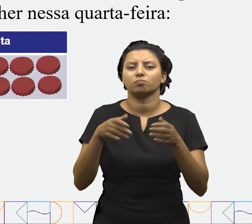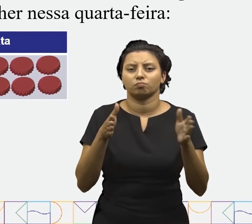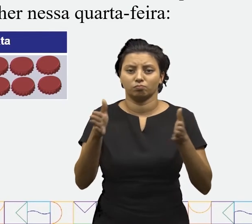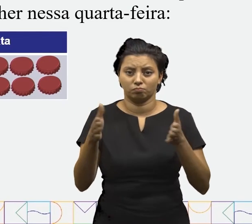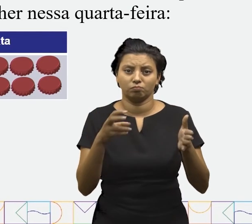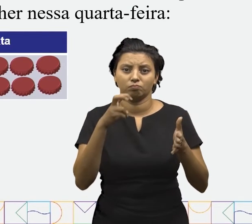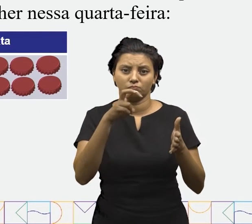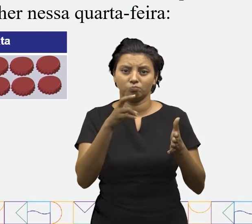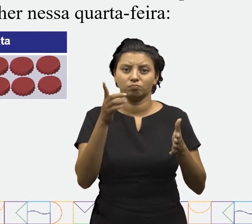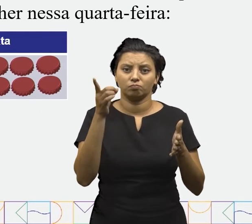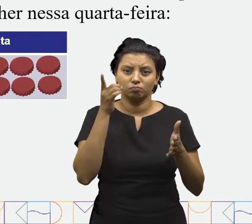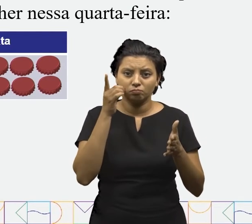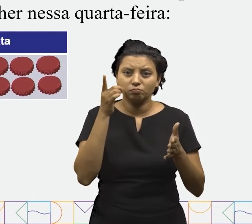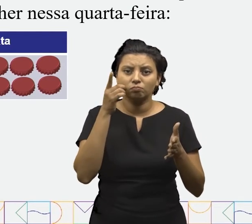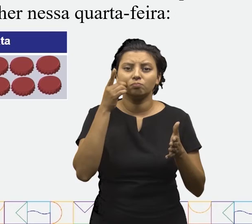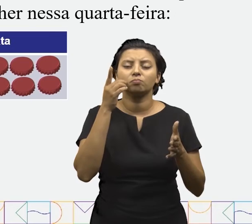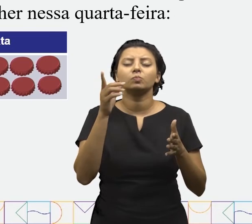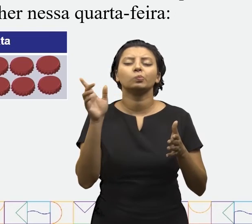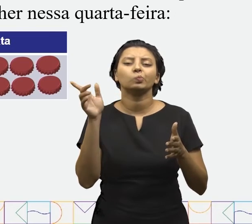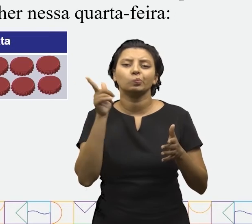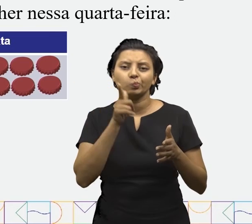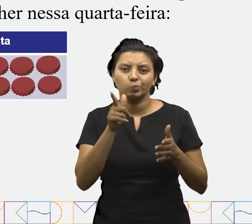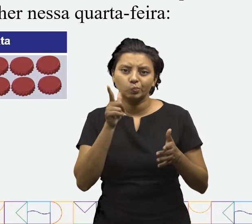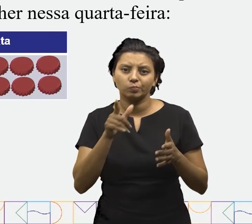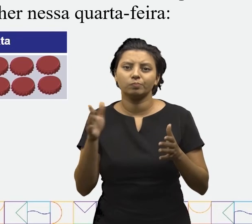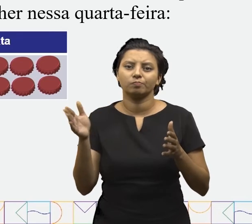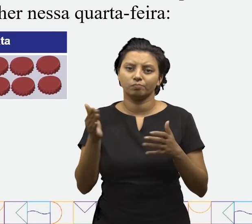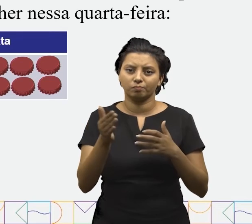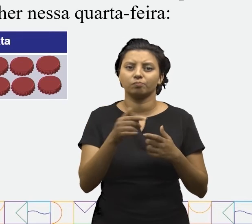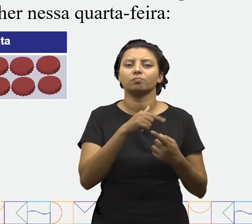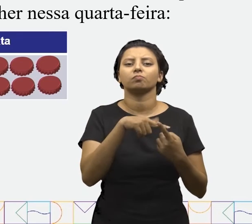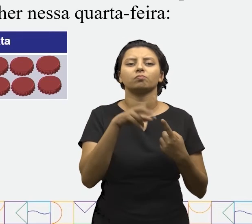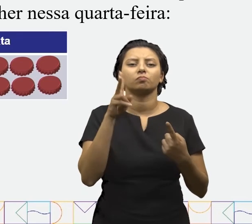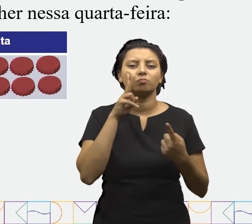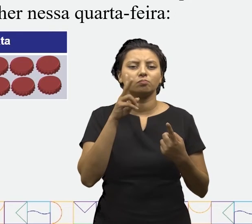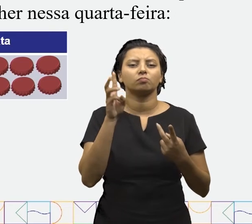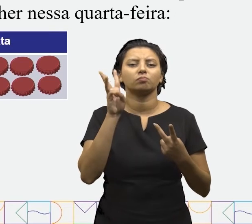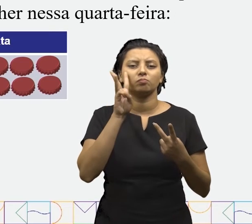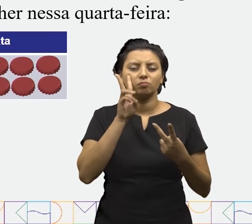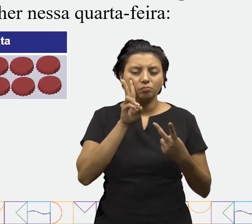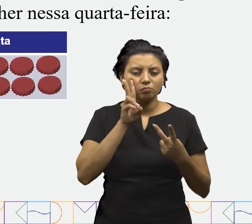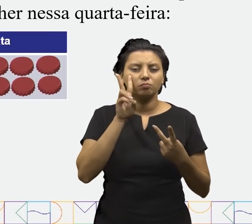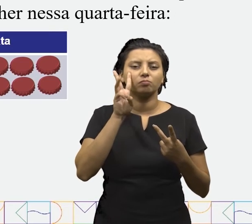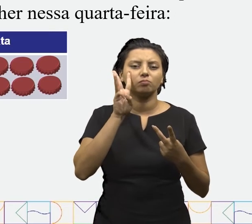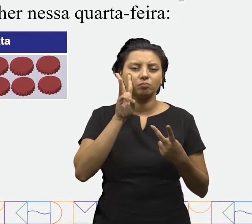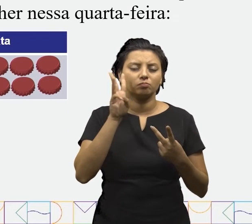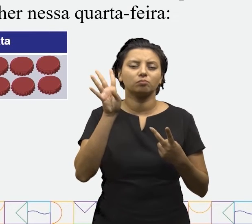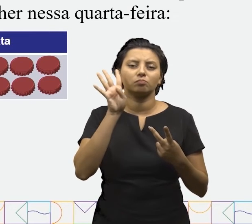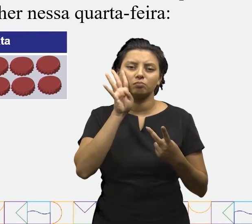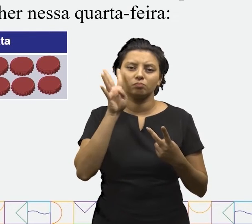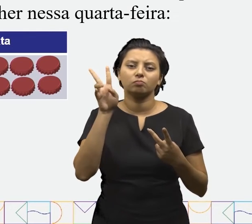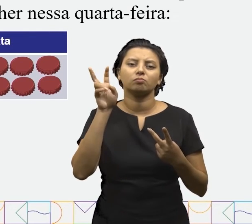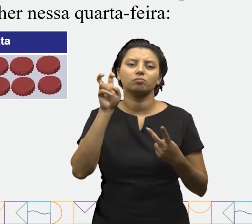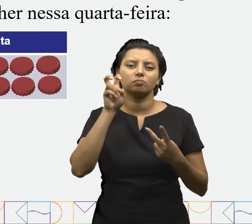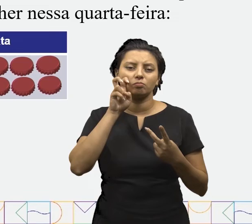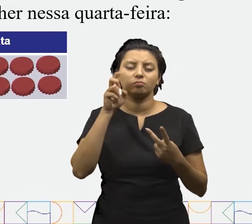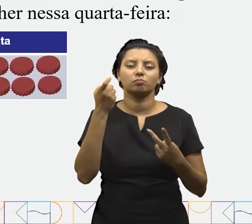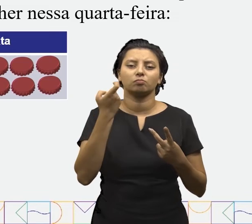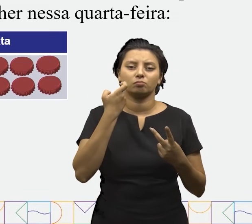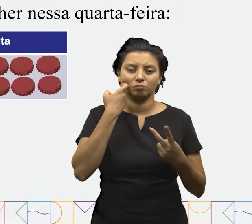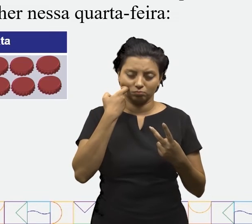o período de 5 dias para conseguir, que são eles: segunda, terça, quarta, quinta